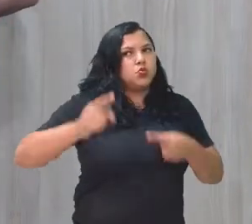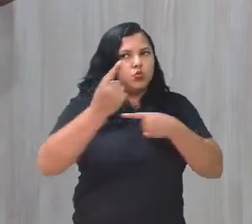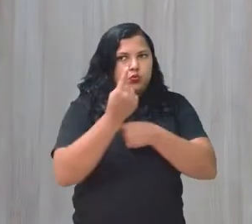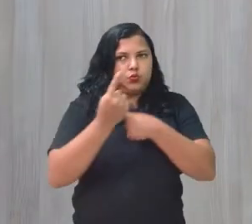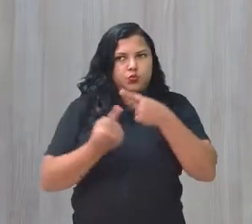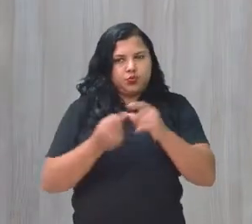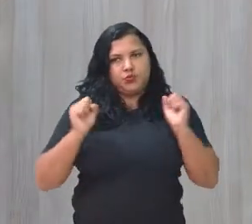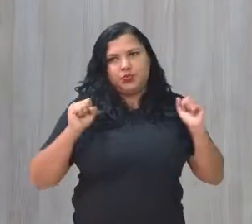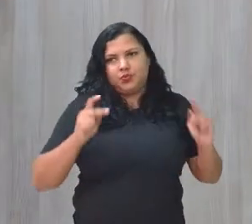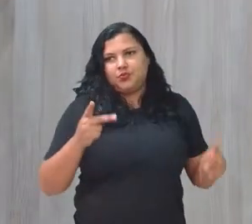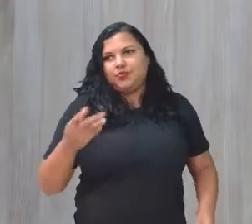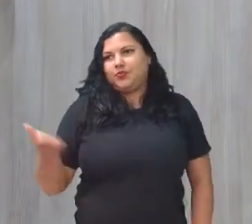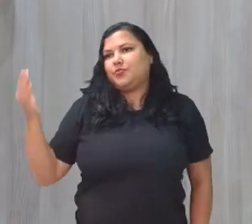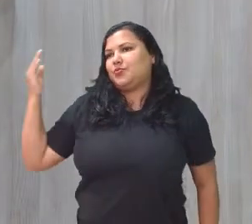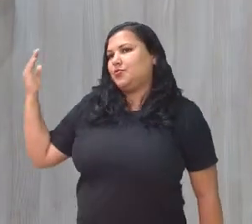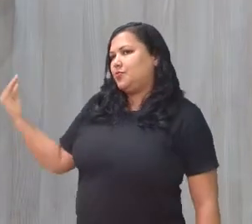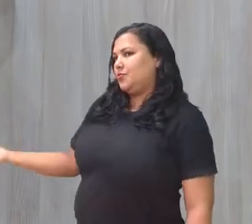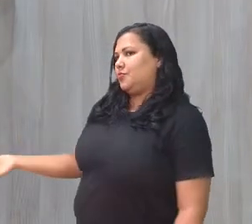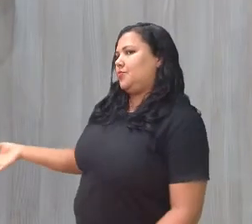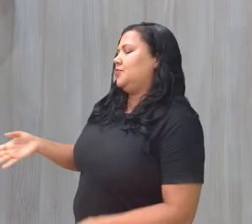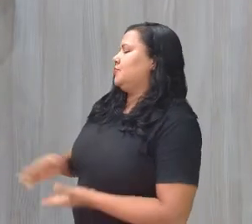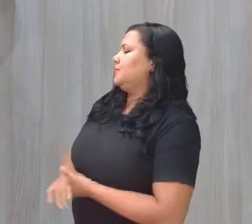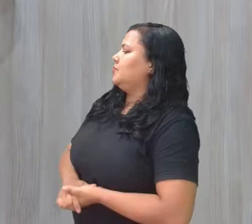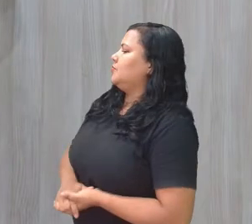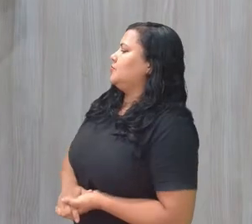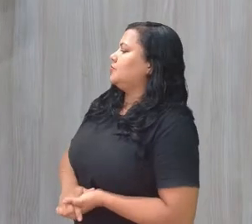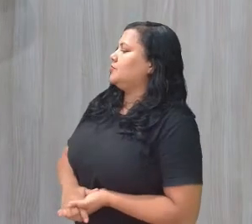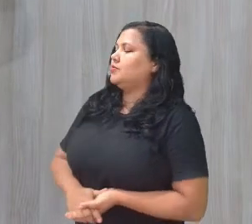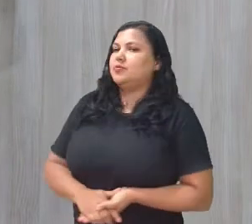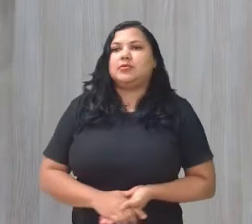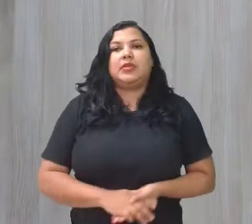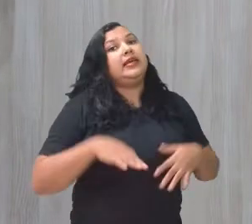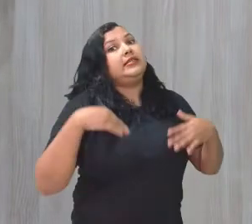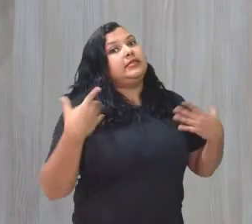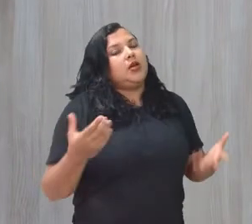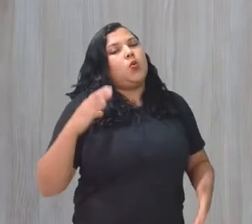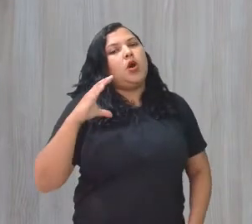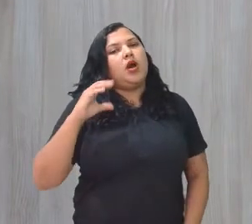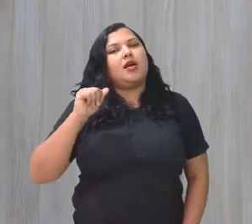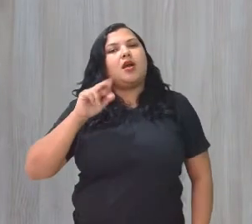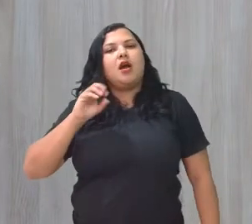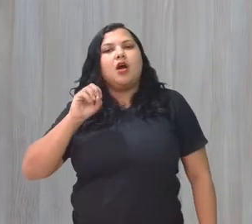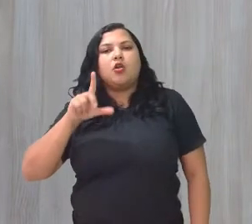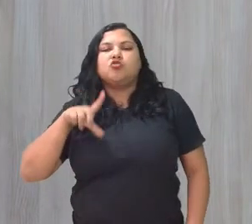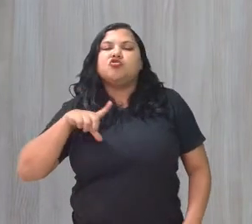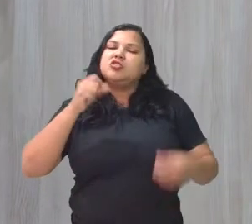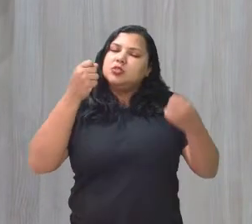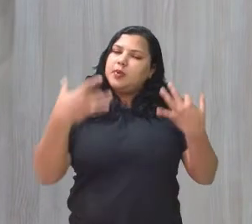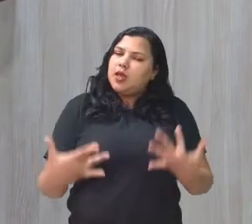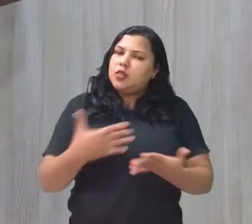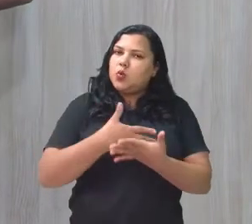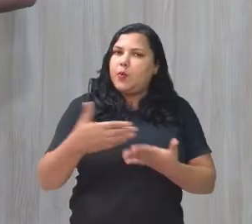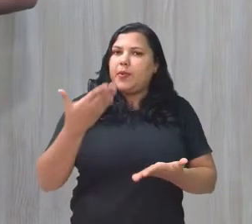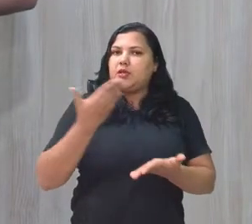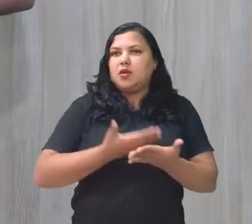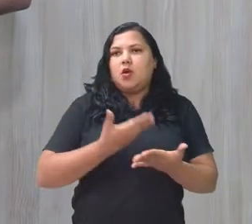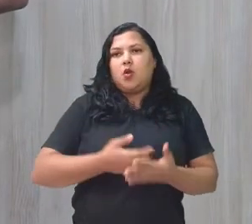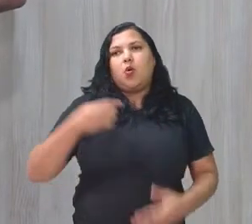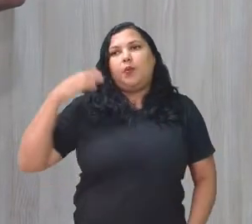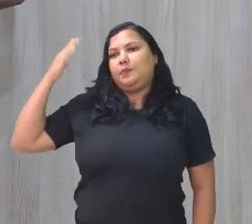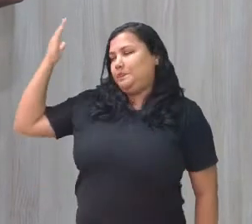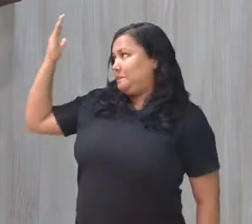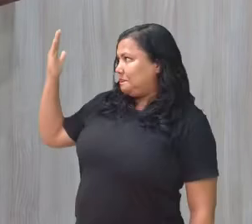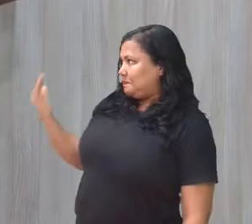tá certo? E como Carol tinha percebido no início da aula, esse método ele é mais adequado quando você tem valores